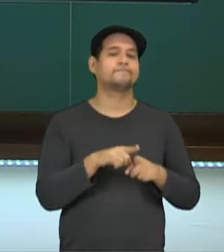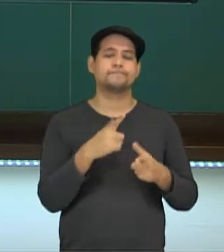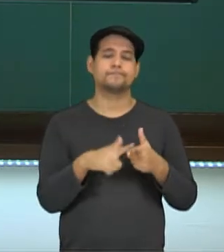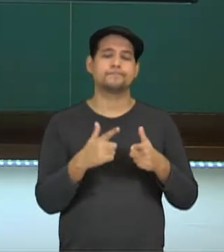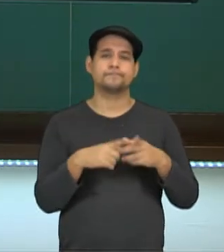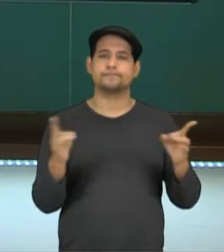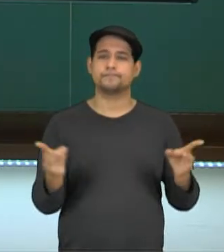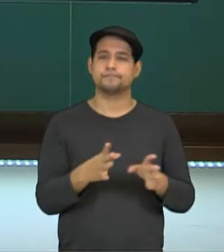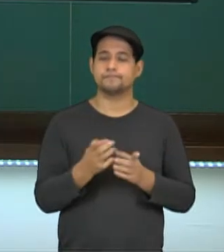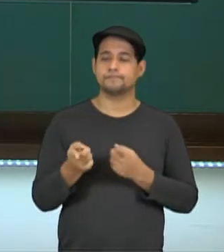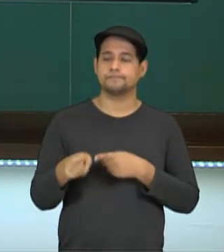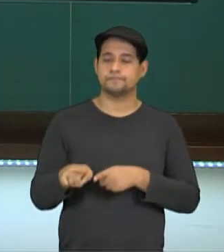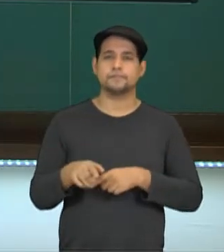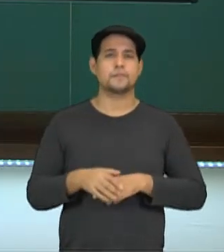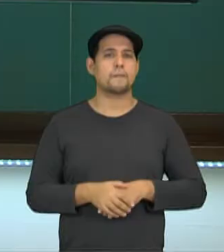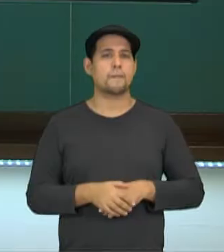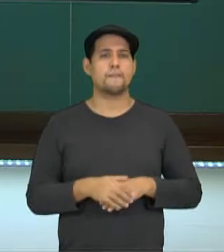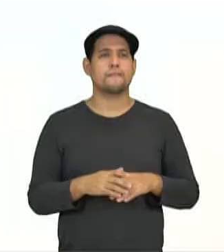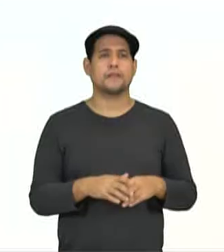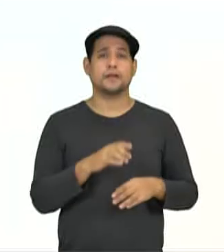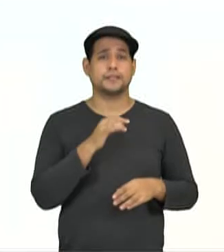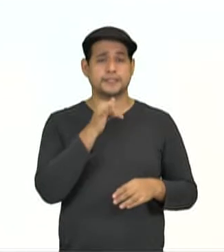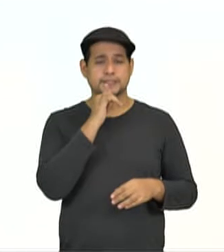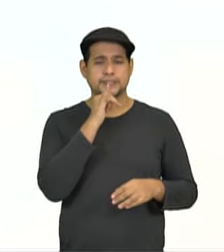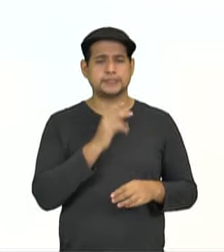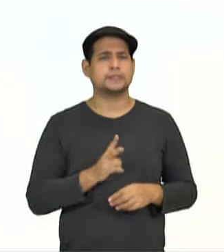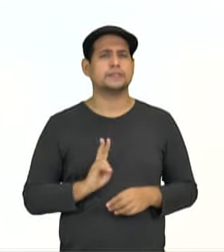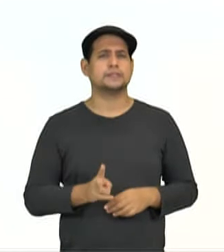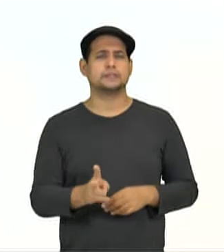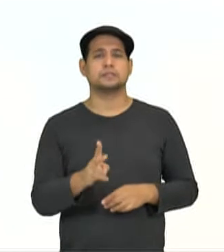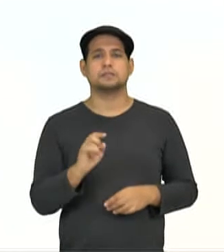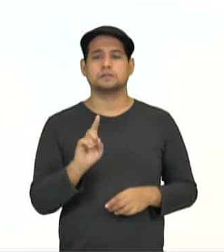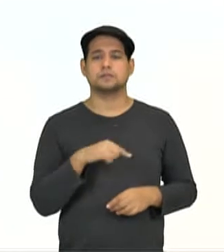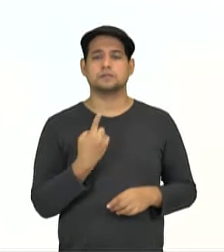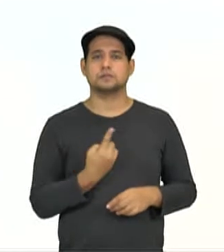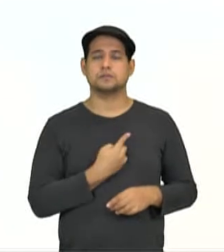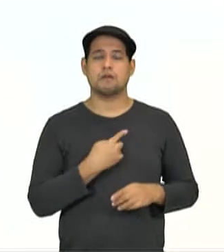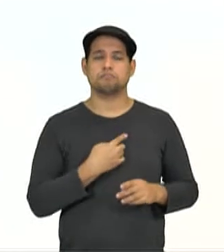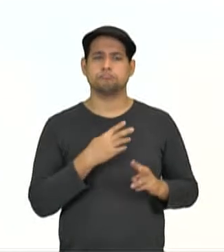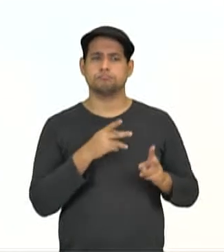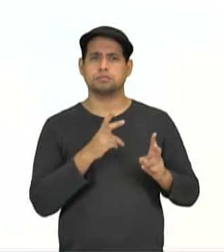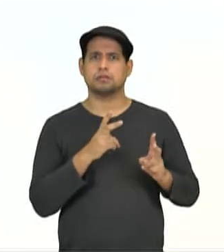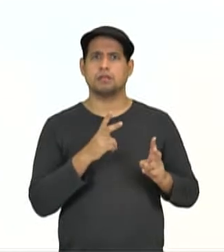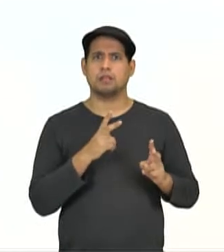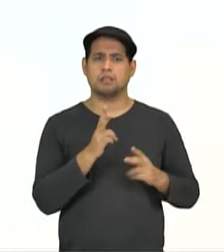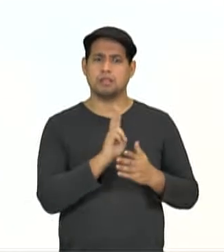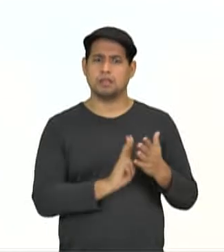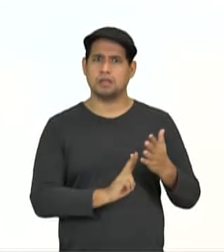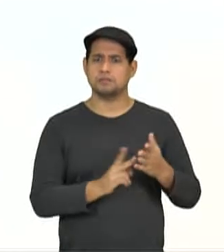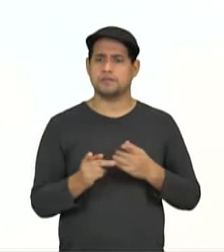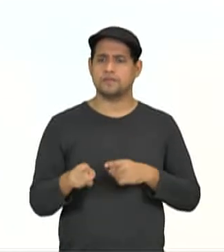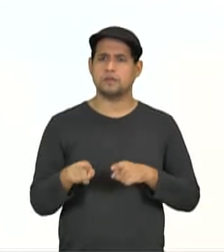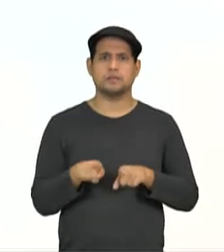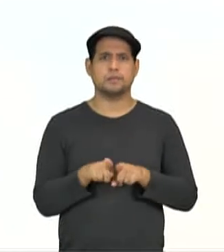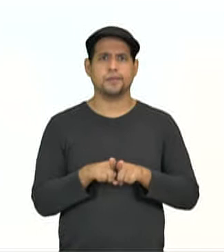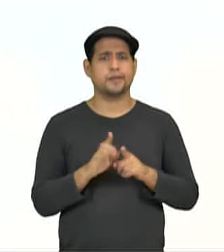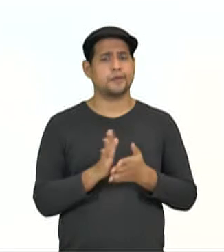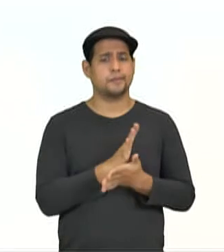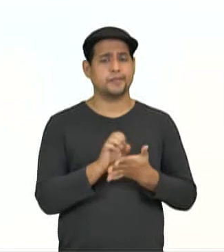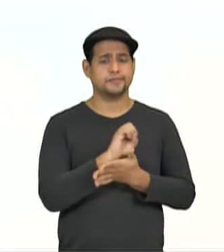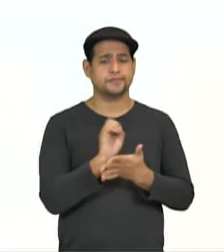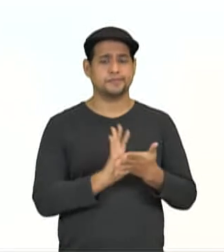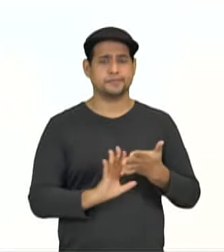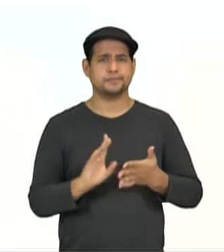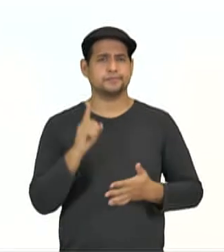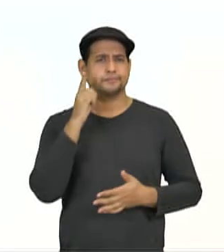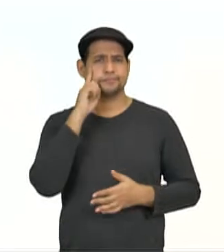para esses desafios. Então, aqui, persistência, né? Quando nós nos deparamos com um problema, um desafio, até mesmo uma tarefa do nosso